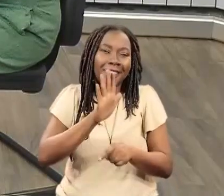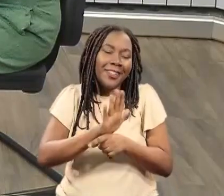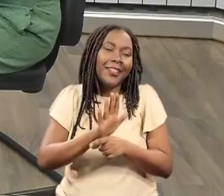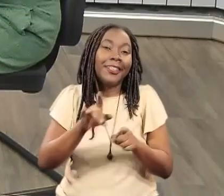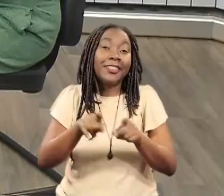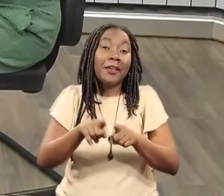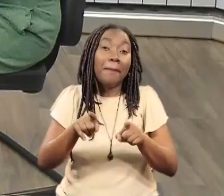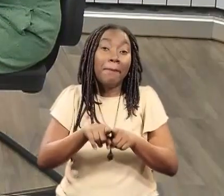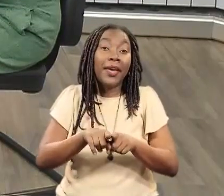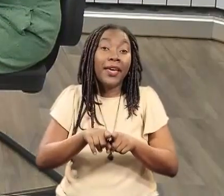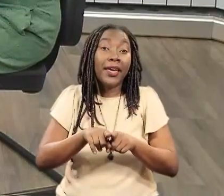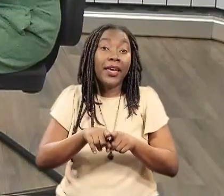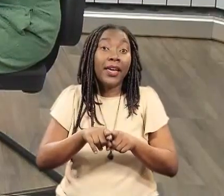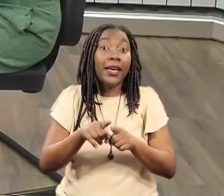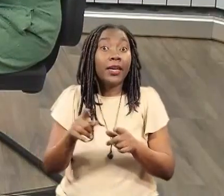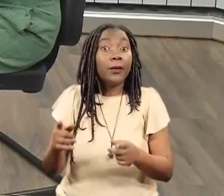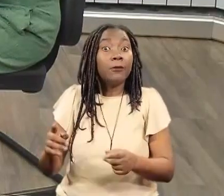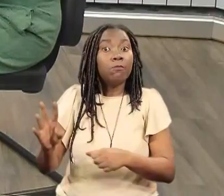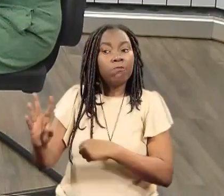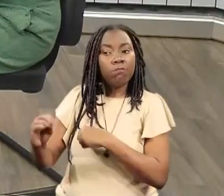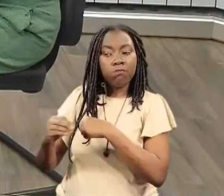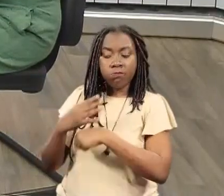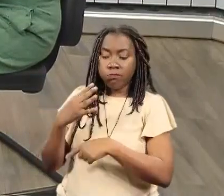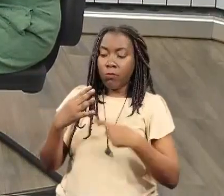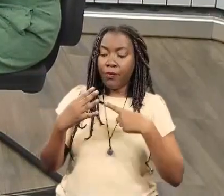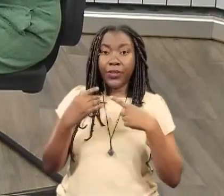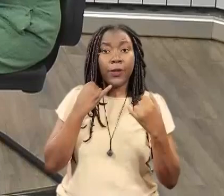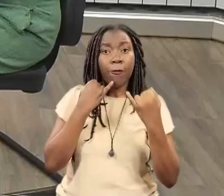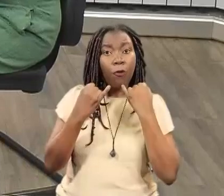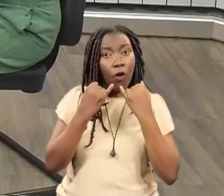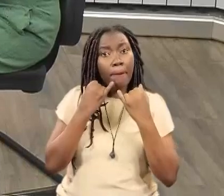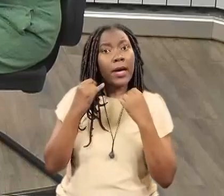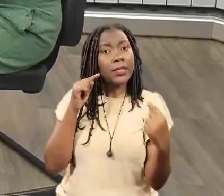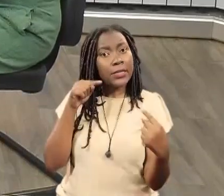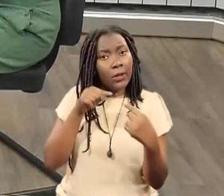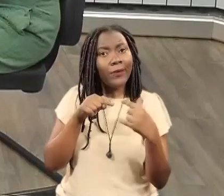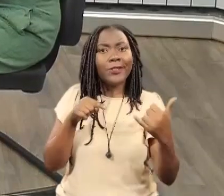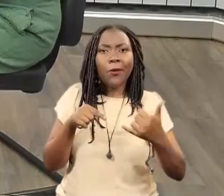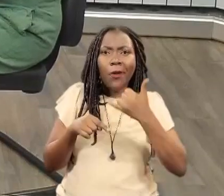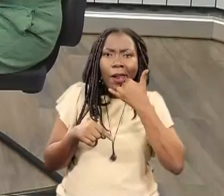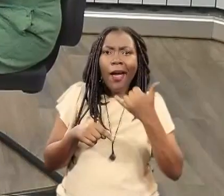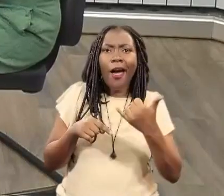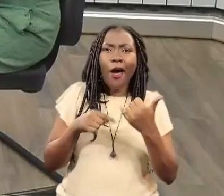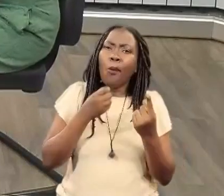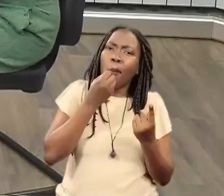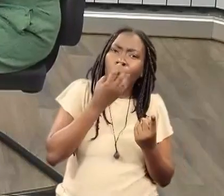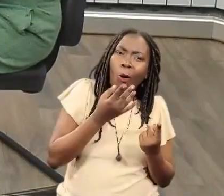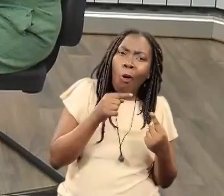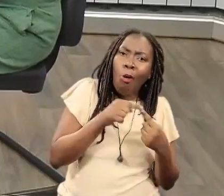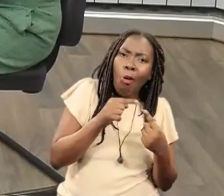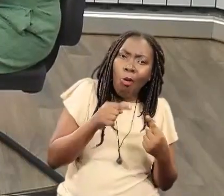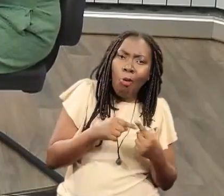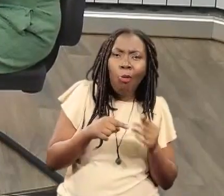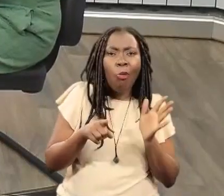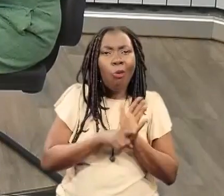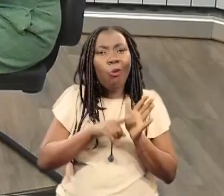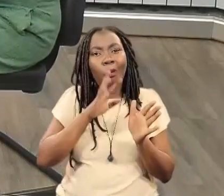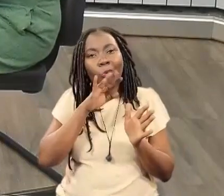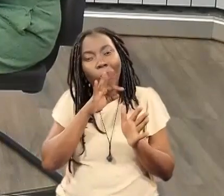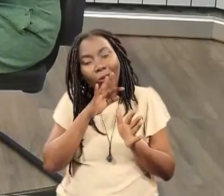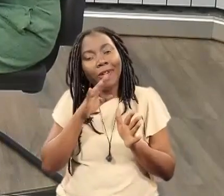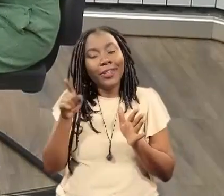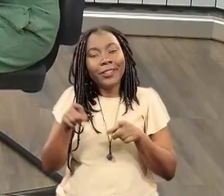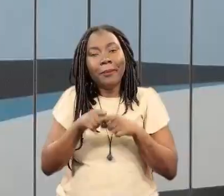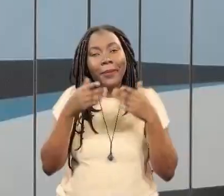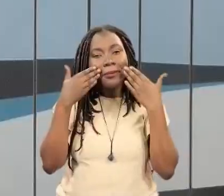e também por nos trazer a informação sobre o celular, né? O lado bom, o lado ruim e também expor o seu ponto de vista.